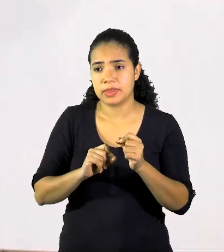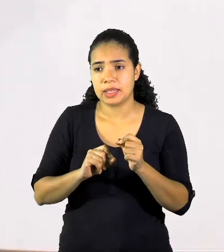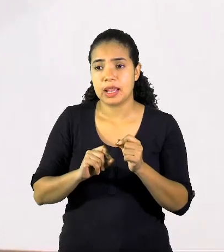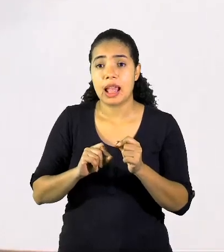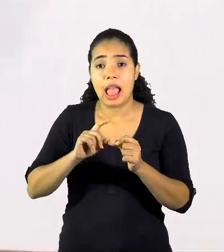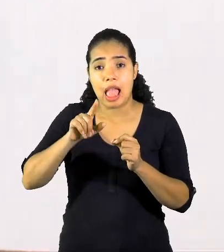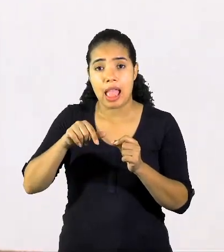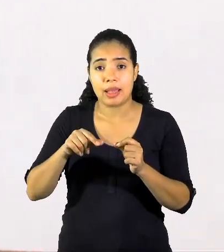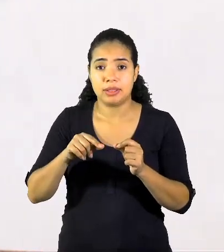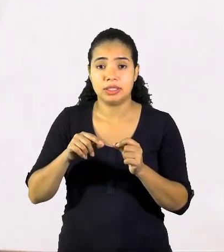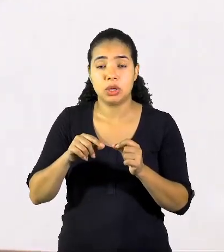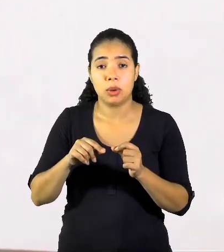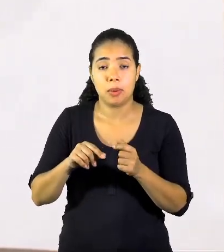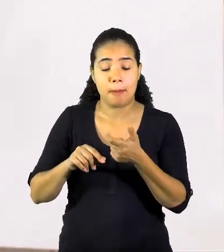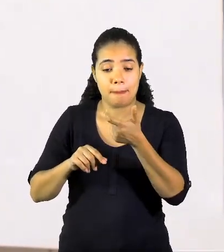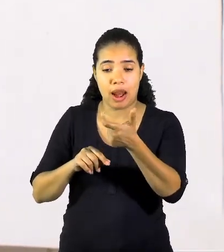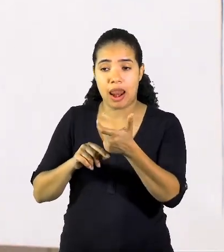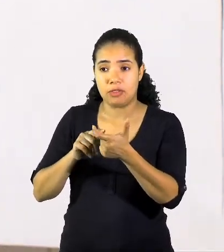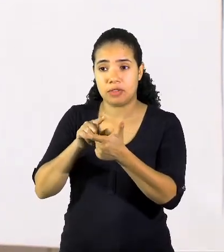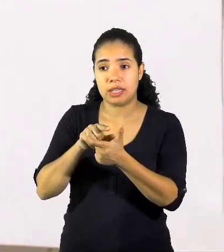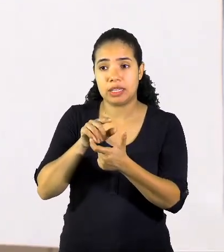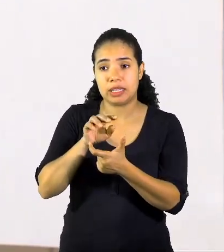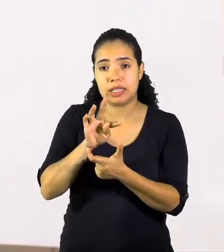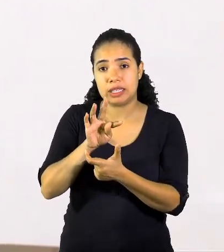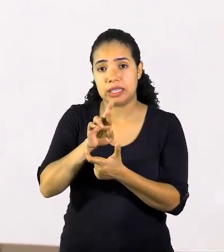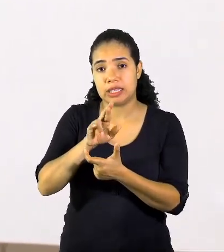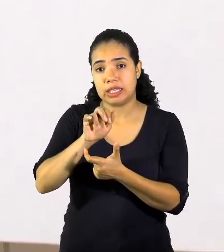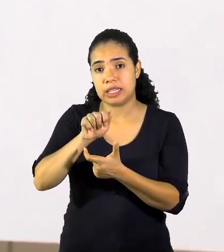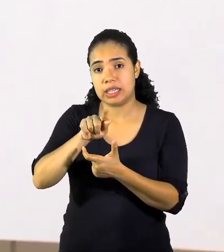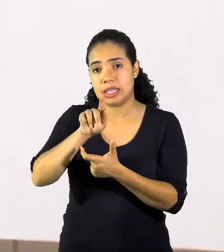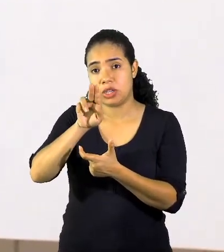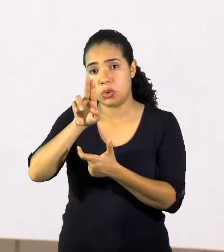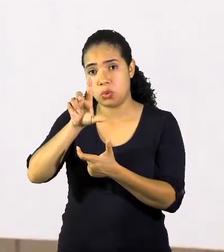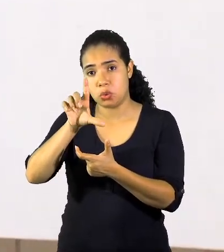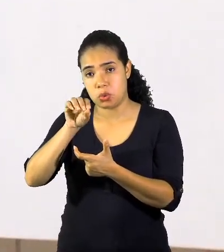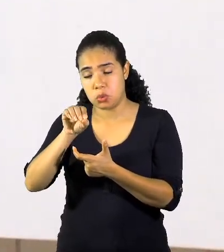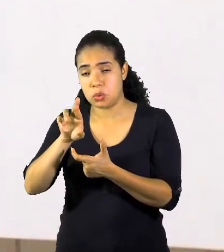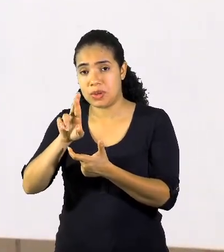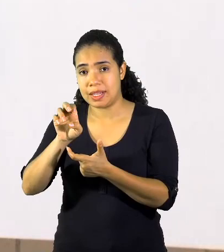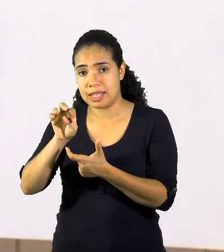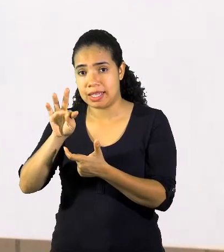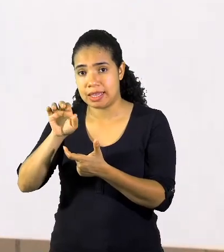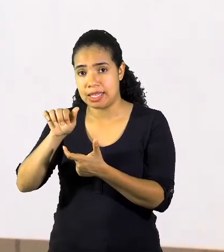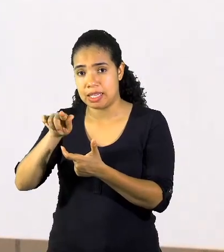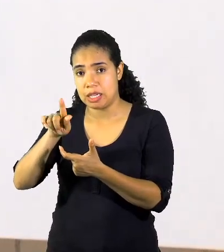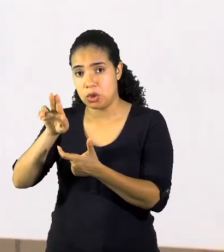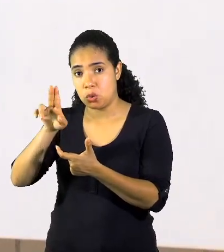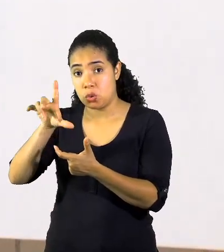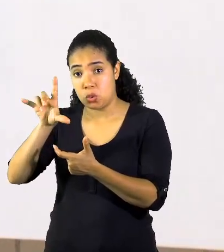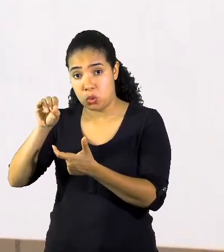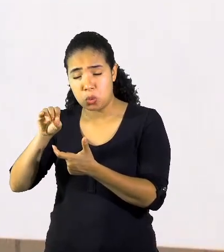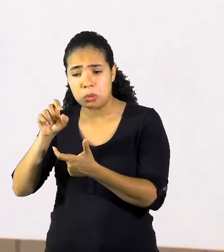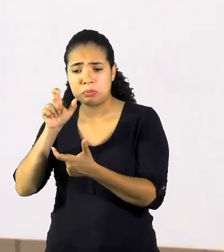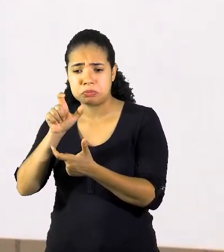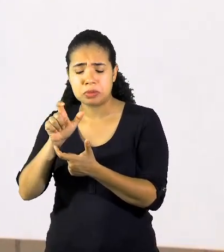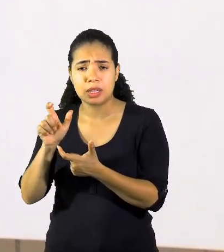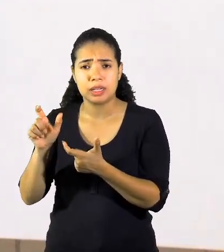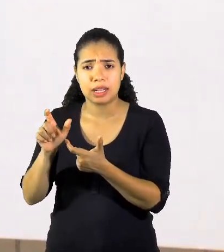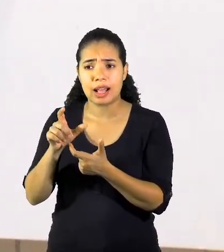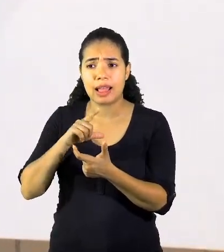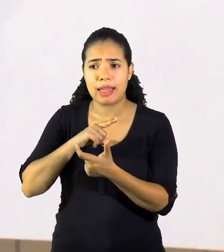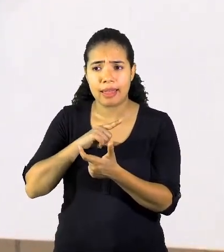junção de duas palavras que são dois polígonos que estudamos em geometria. Que polígonos são esses?